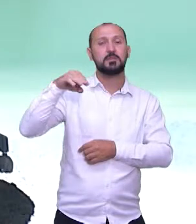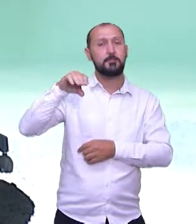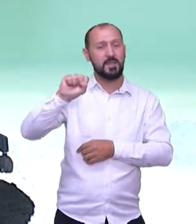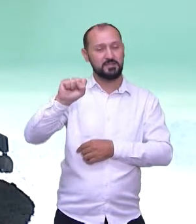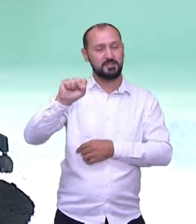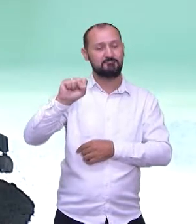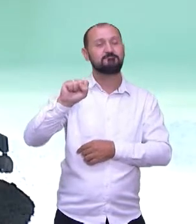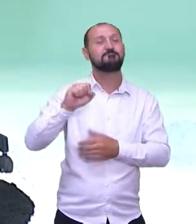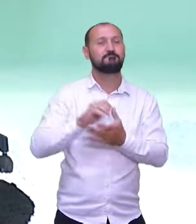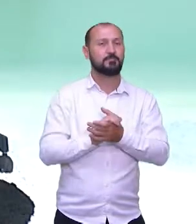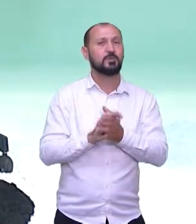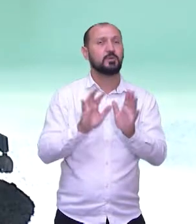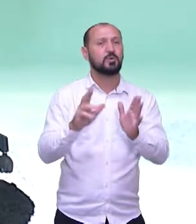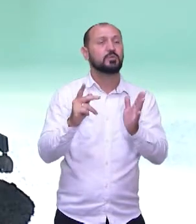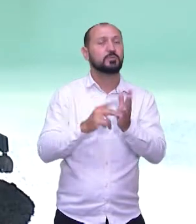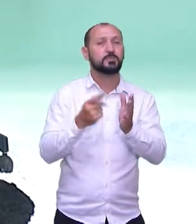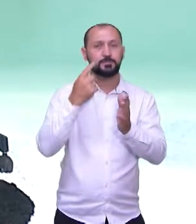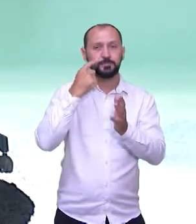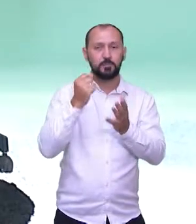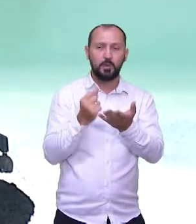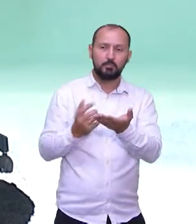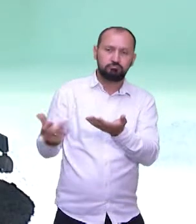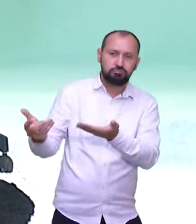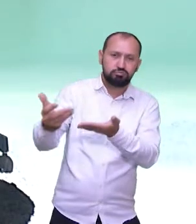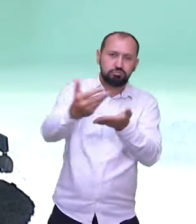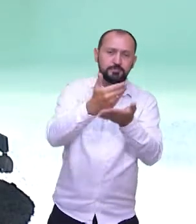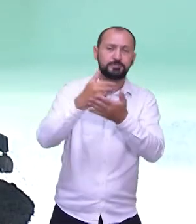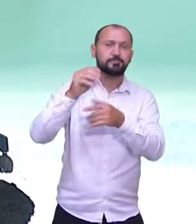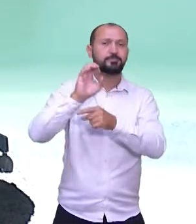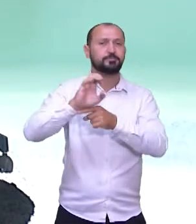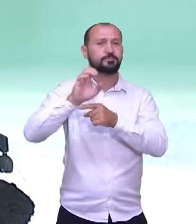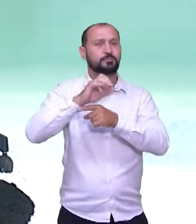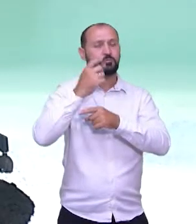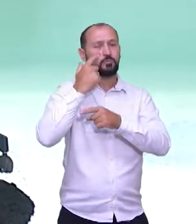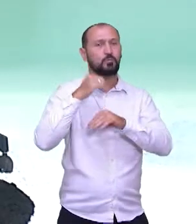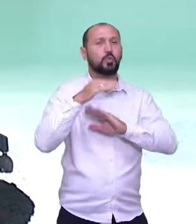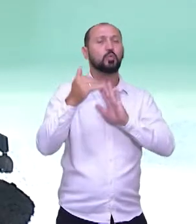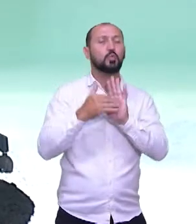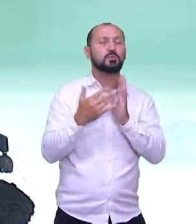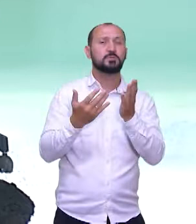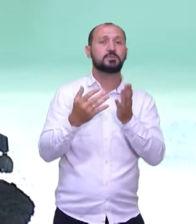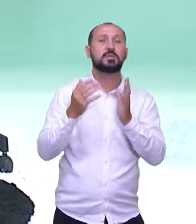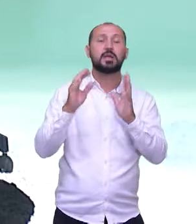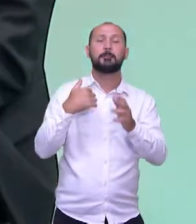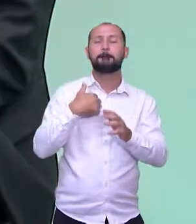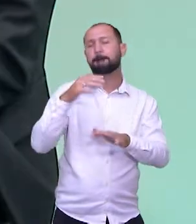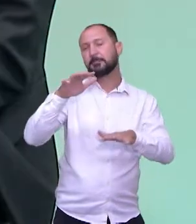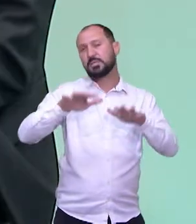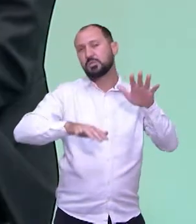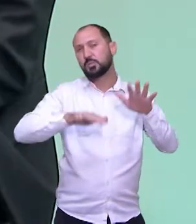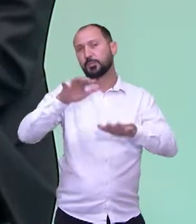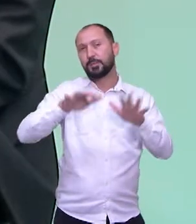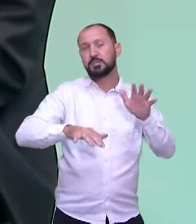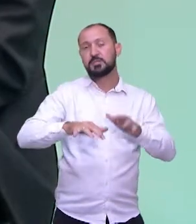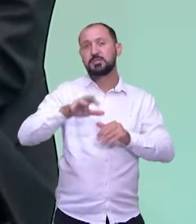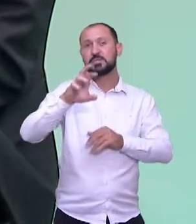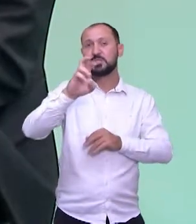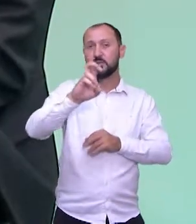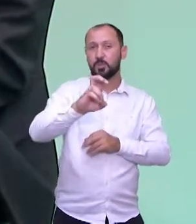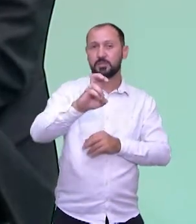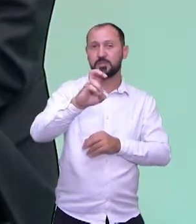vive de ICMS, Na verdade, as receitas tributárias do Estado, que pegam todos os tributos, elas respondem por